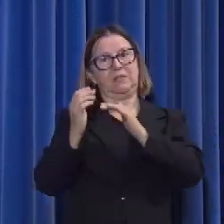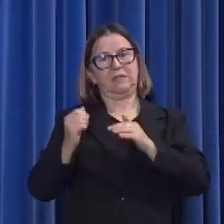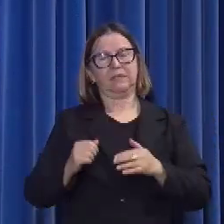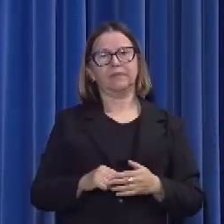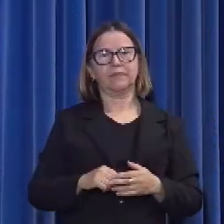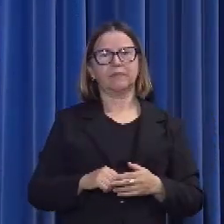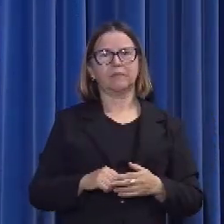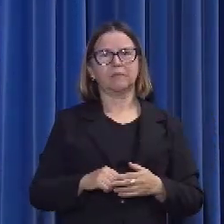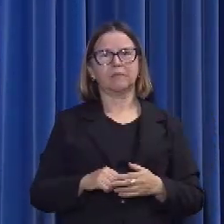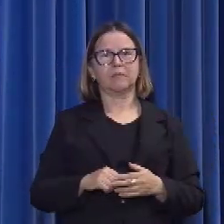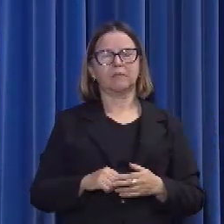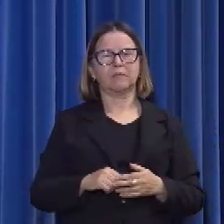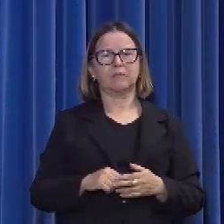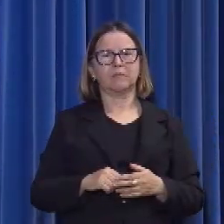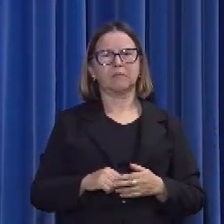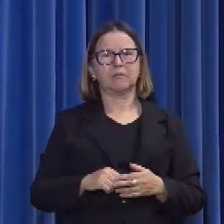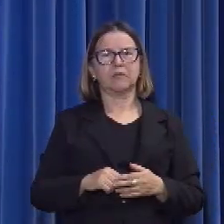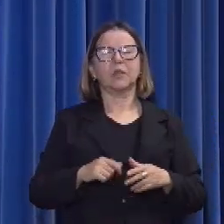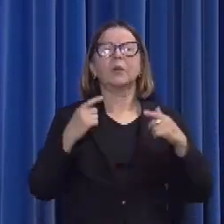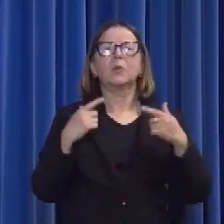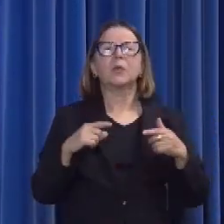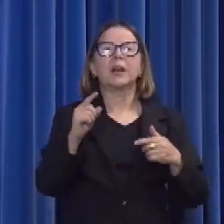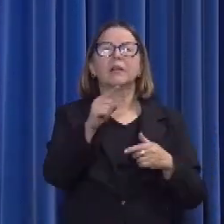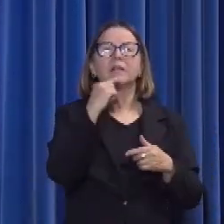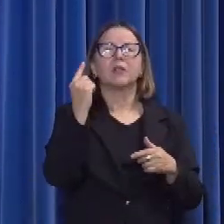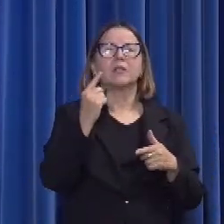Onde está o nosso problema?